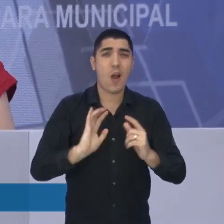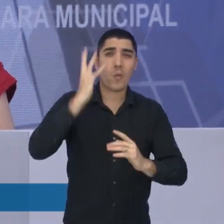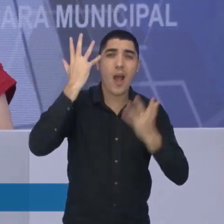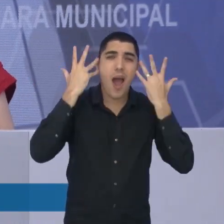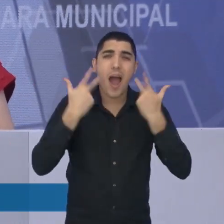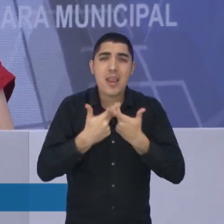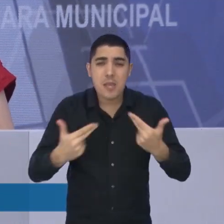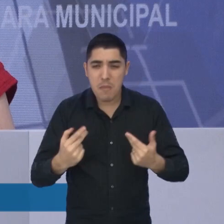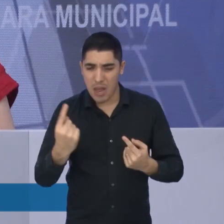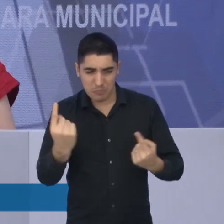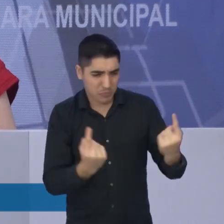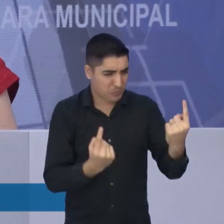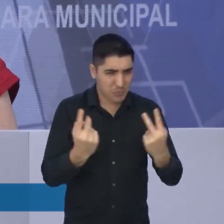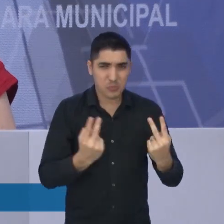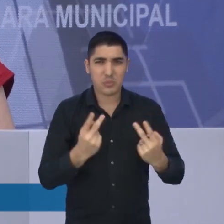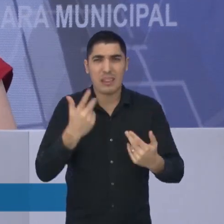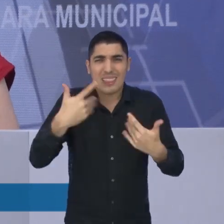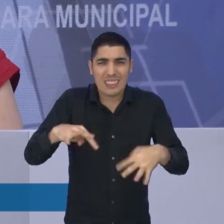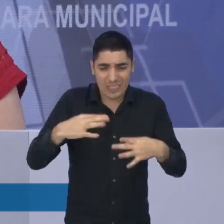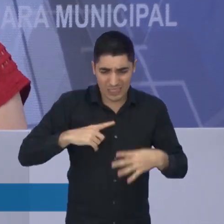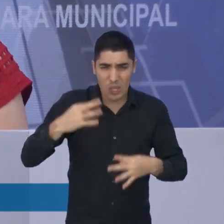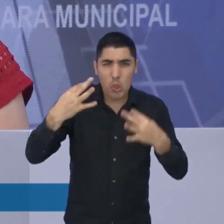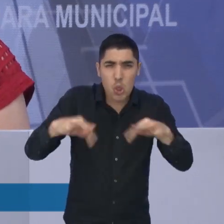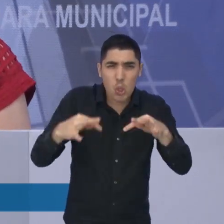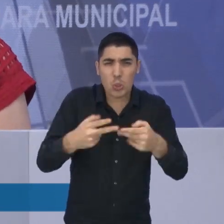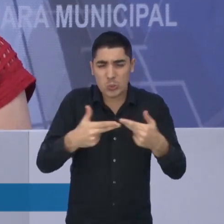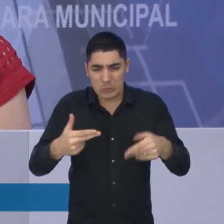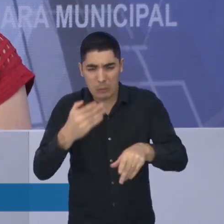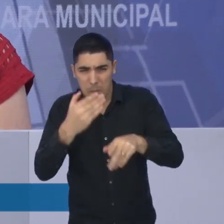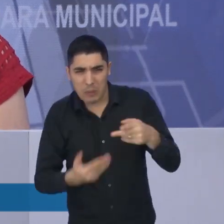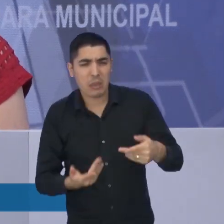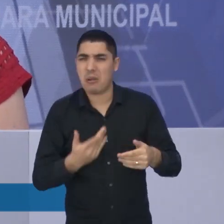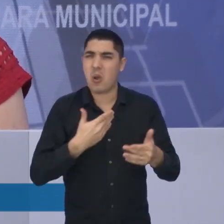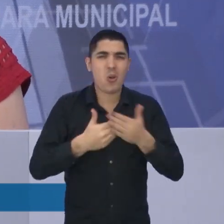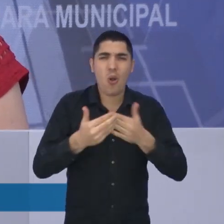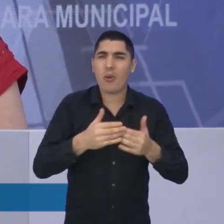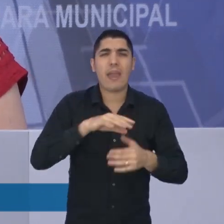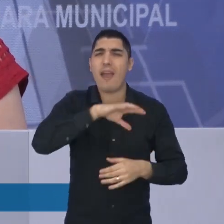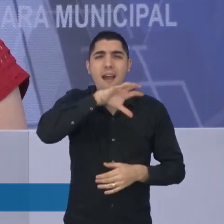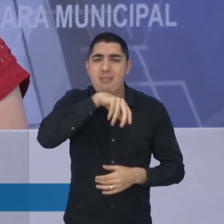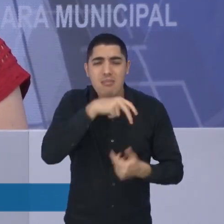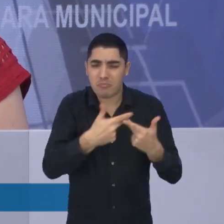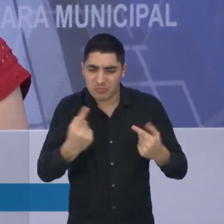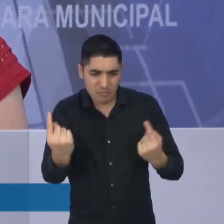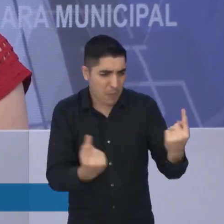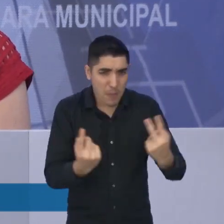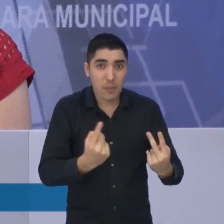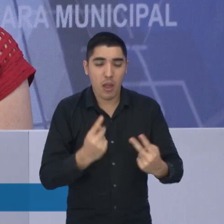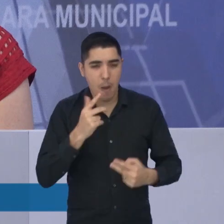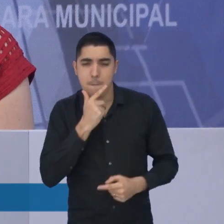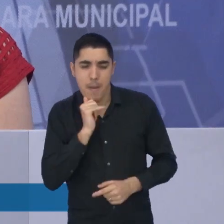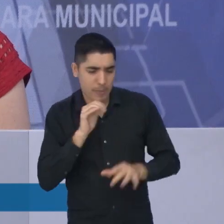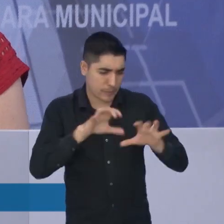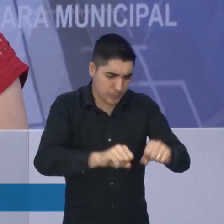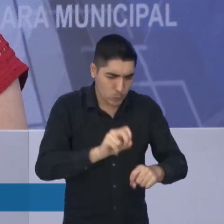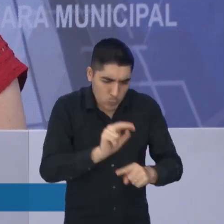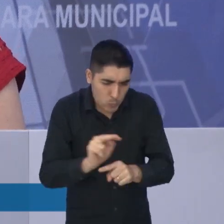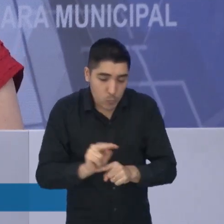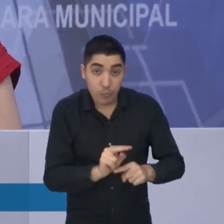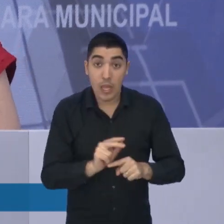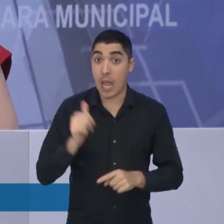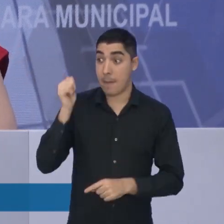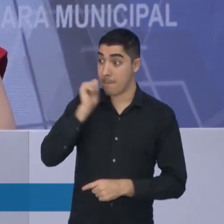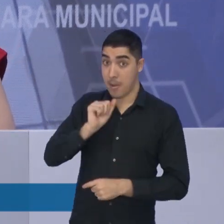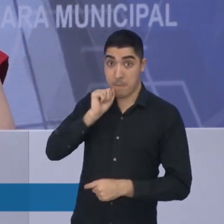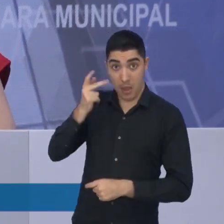fosse um morcego, um gambá, um pássaro ou um cachorro. Com sua mãe aprendeu a estudar, deveria ser